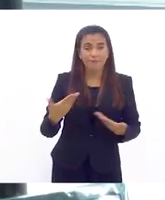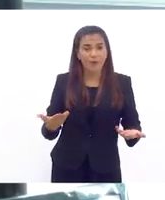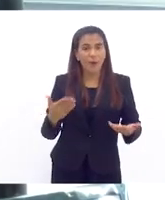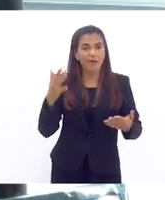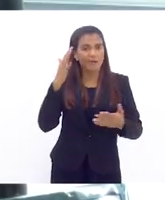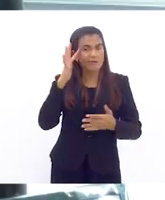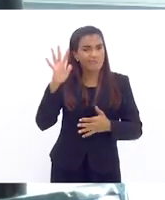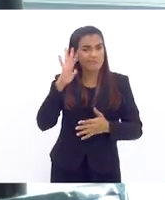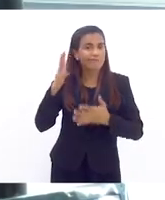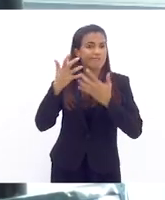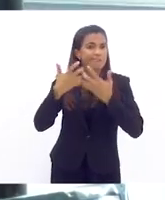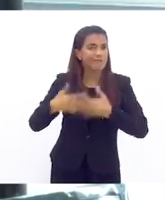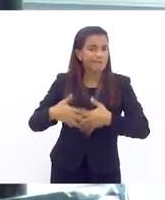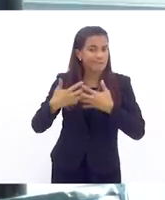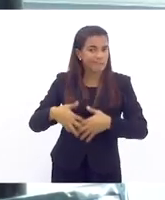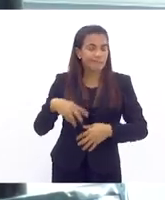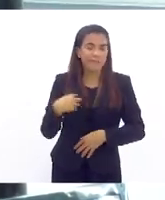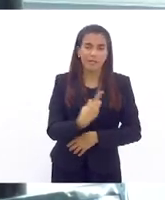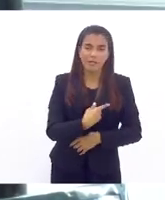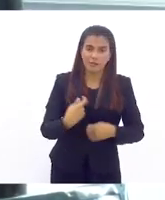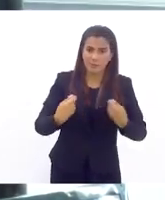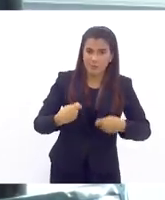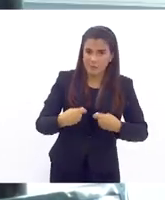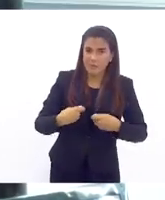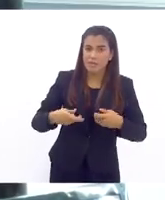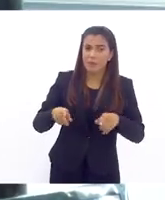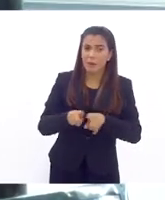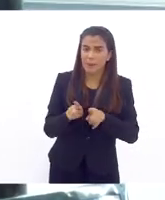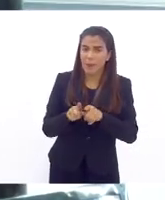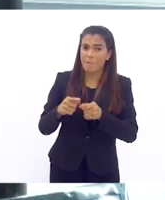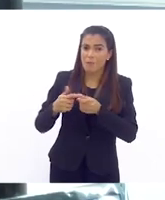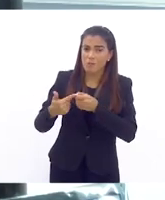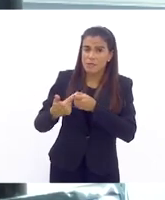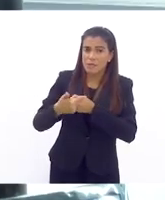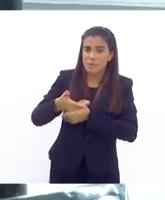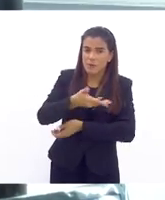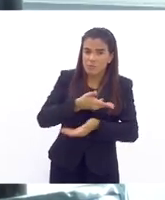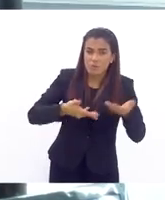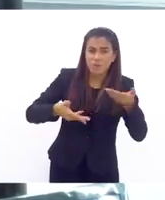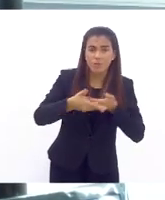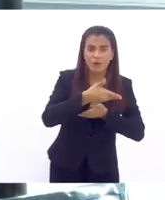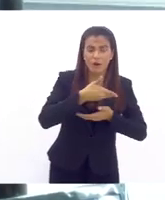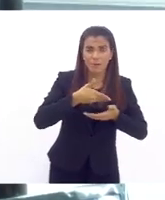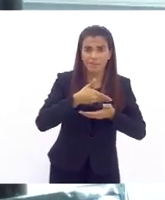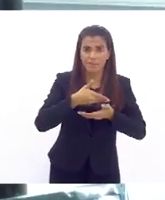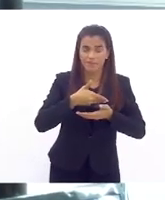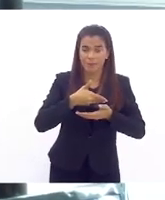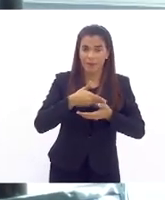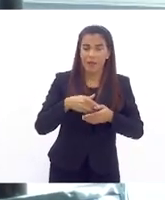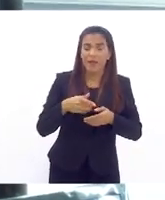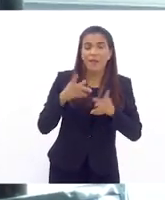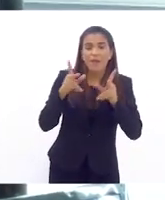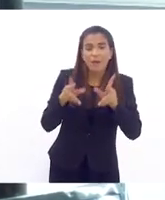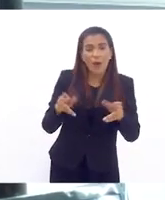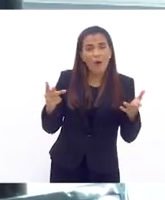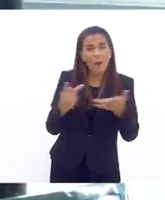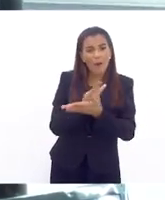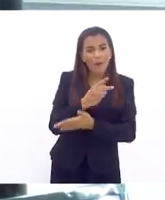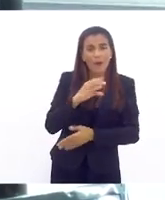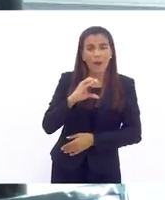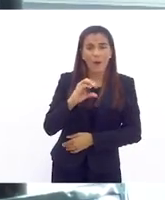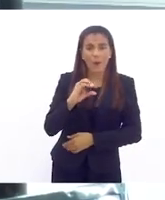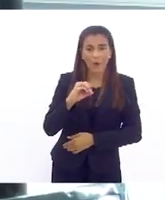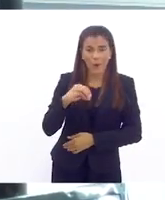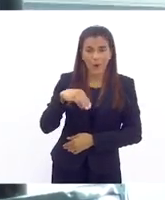é a reflexão que nós temos que fazer Presidente envolver os municípios envolver a ponta assim como é feito no CONAMA